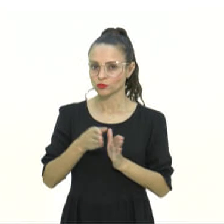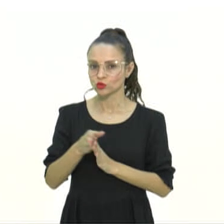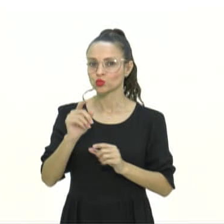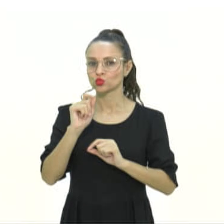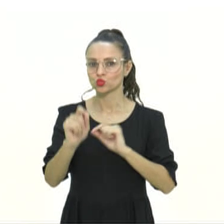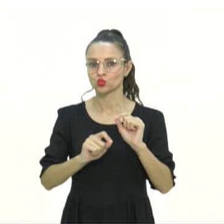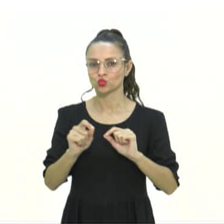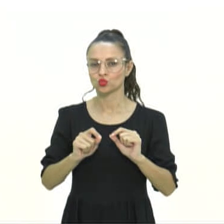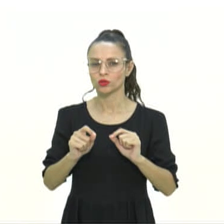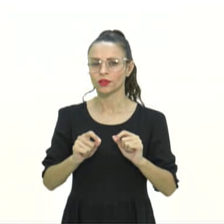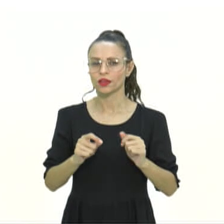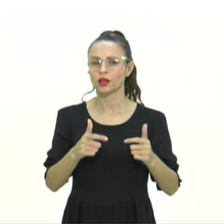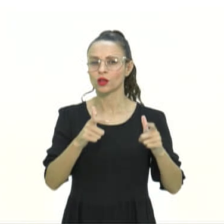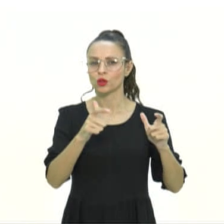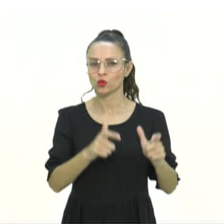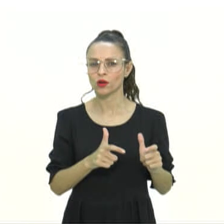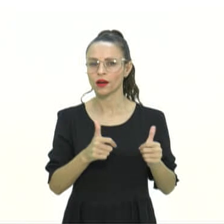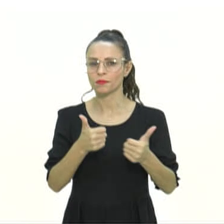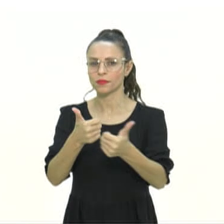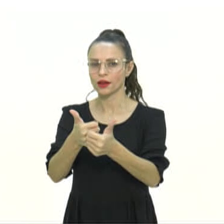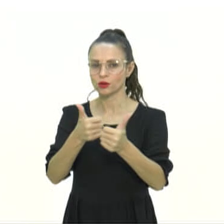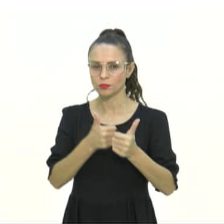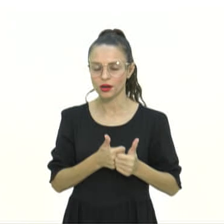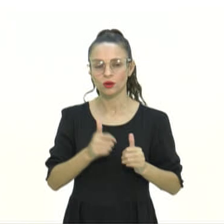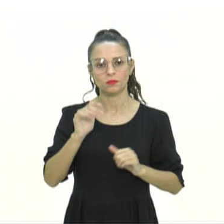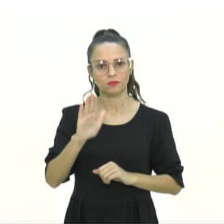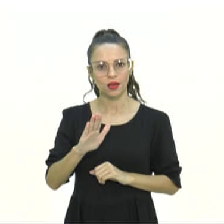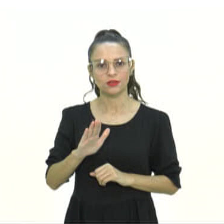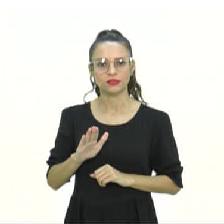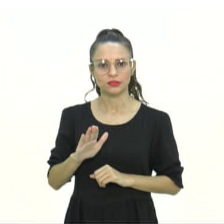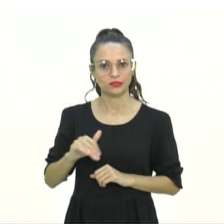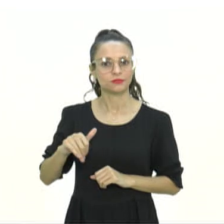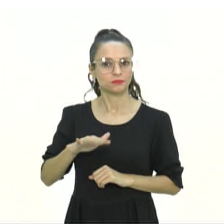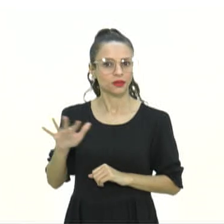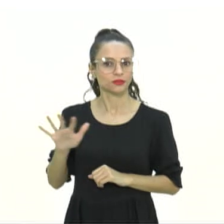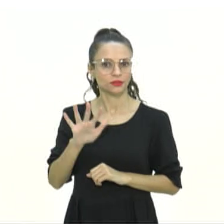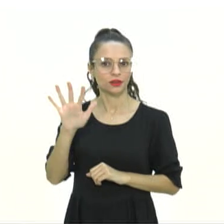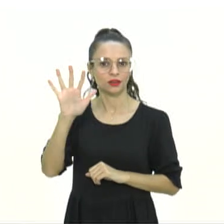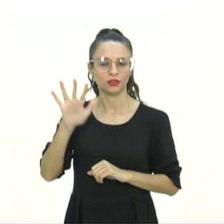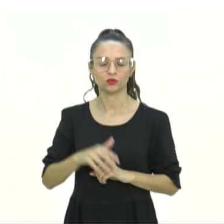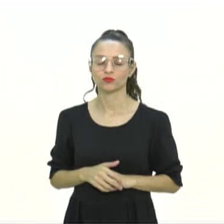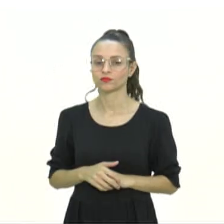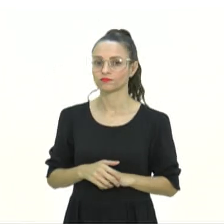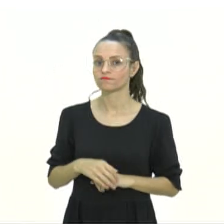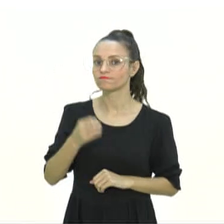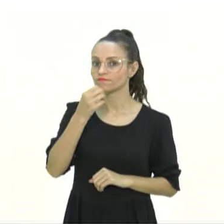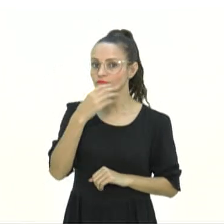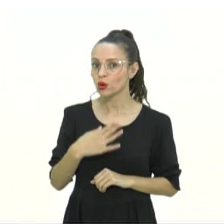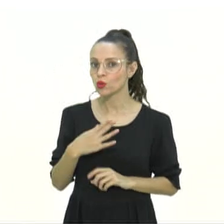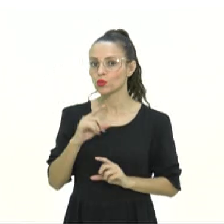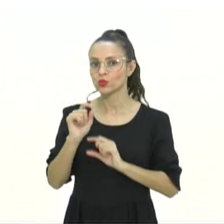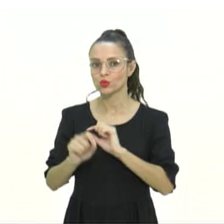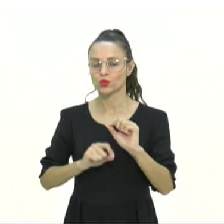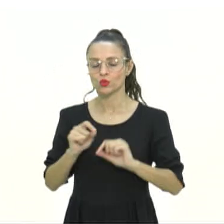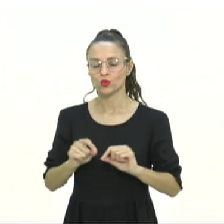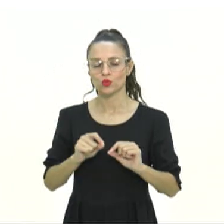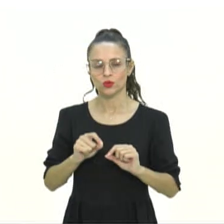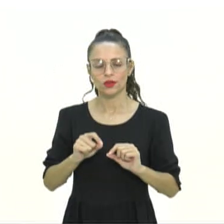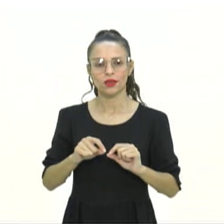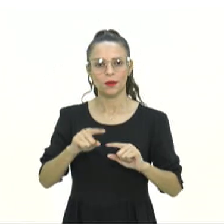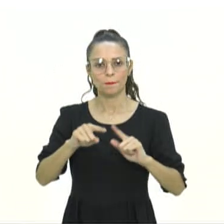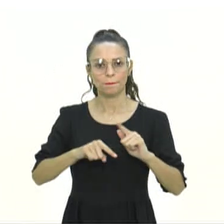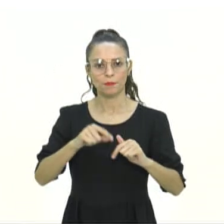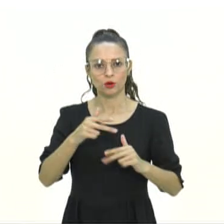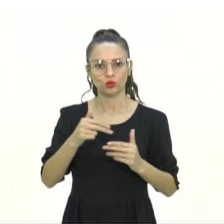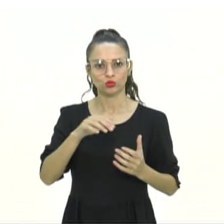distâncias menores, porém com custos mais elevados. A vantagem está em transportar o produto